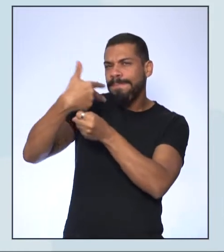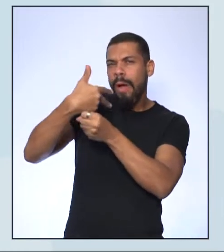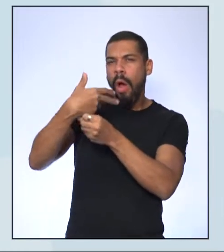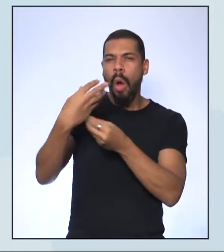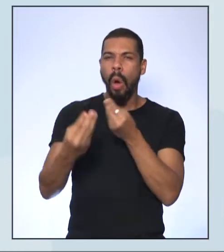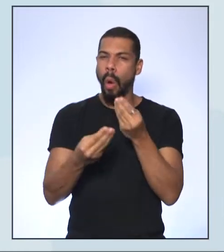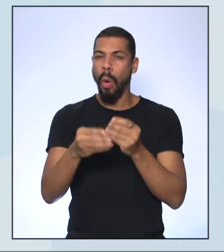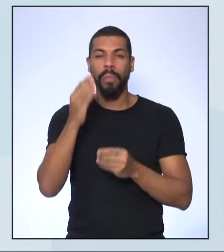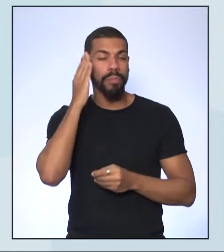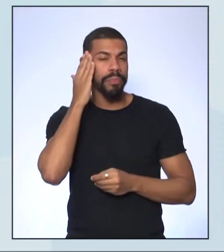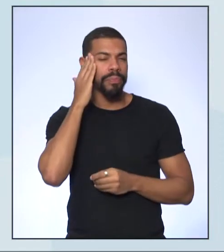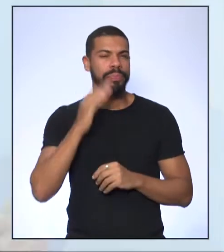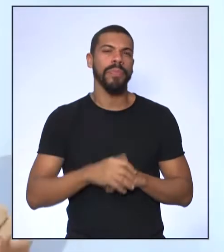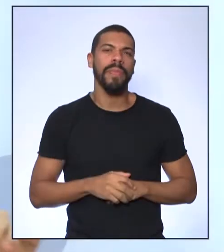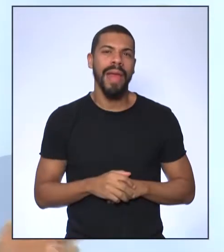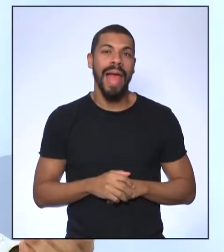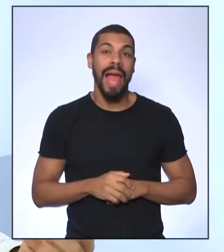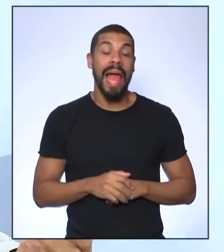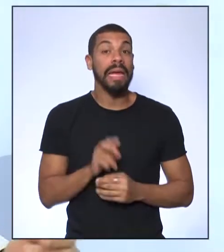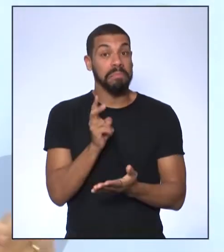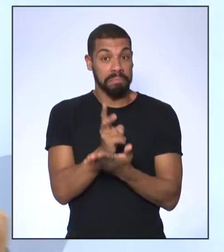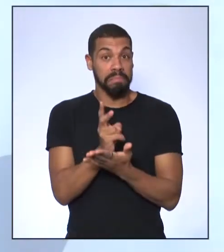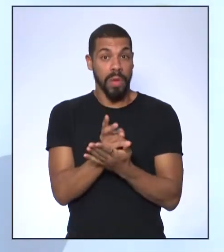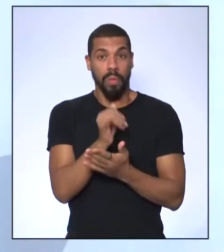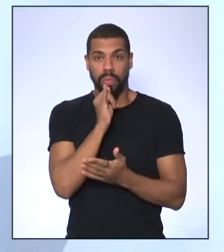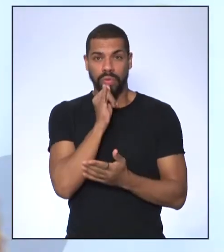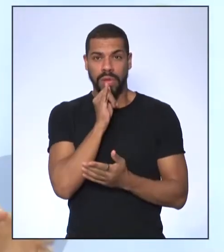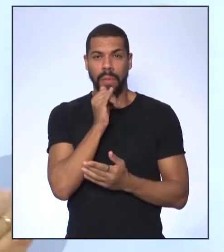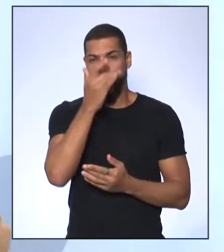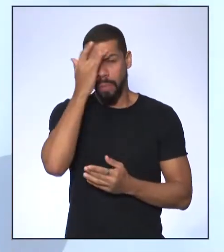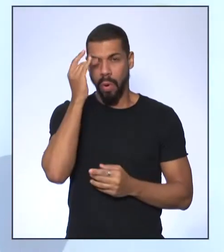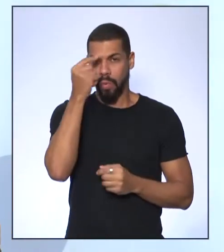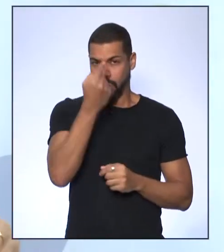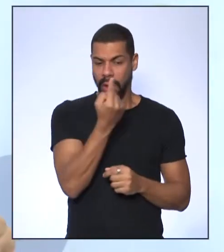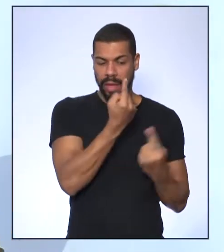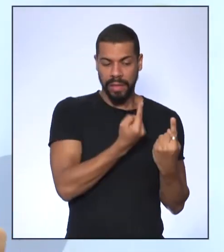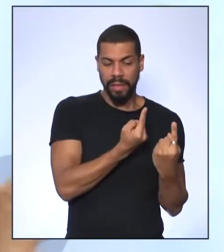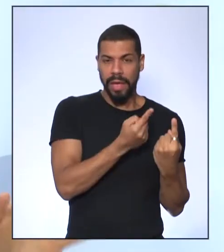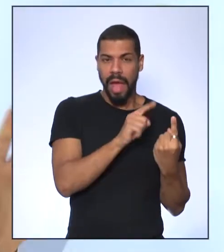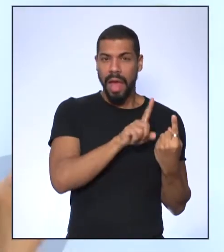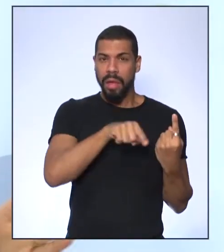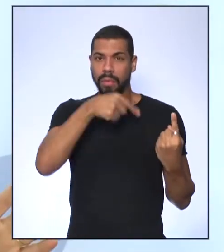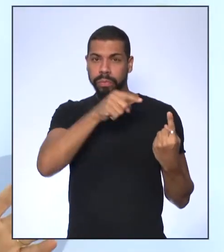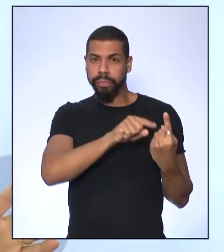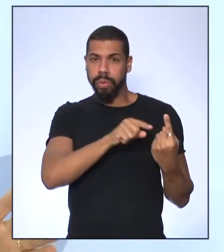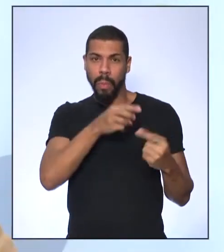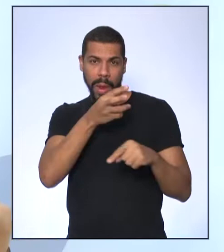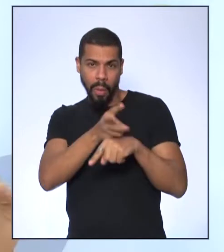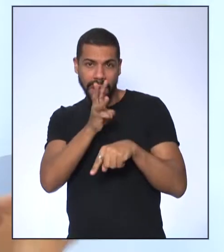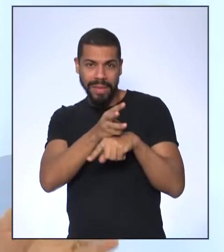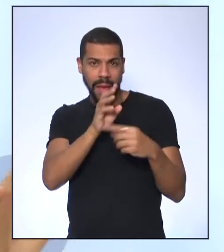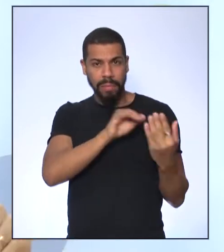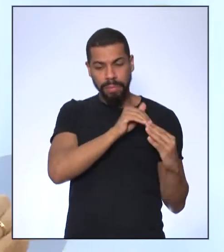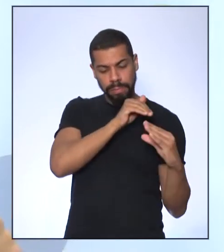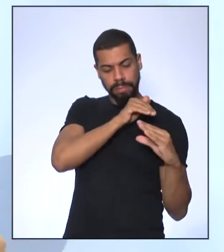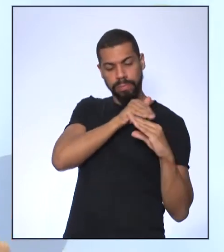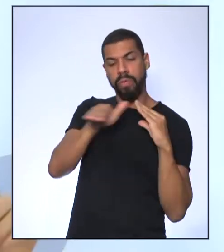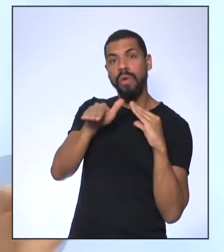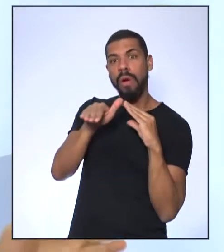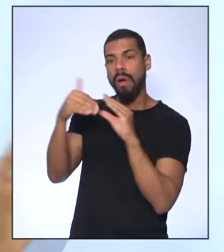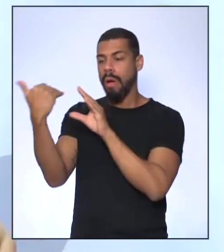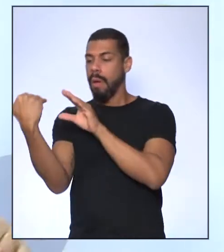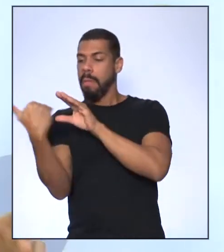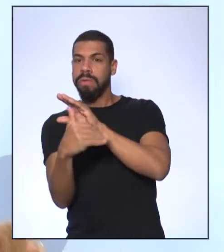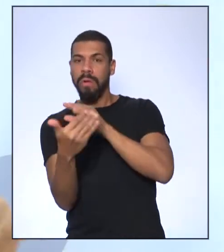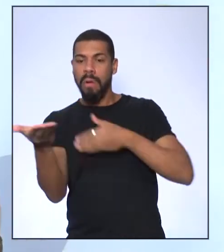conseguir gravar áudio, mesmo não estando presente. Um pode enviar o áudio para o outro, de repente, pelo WhatsApp. Você pode formar um grupo ali, colocar